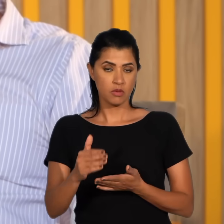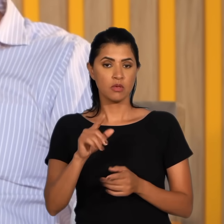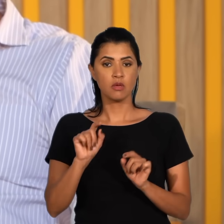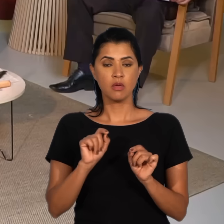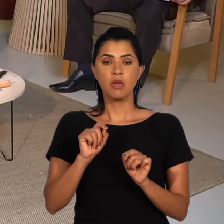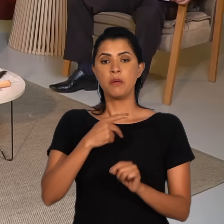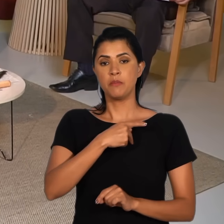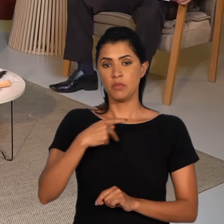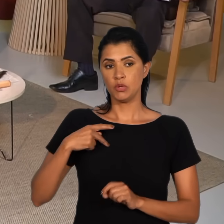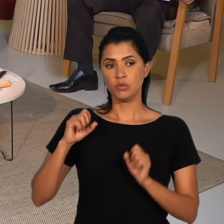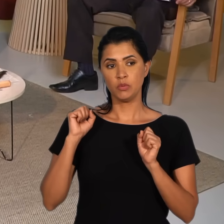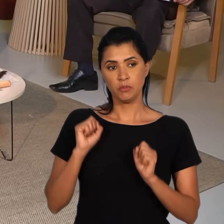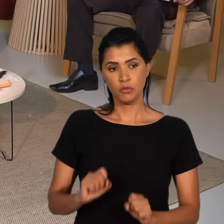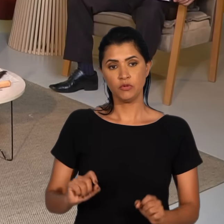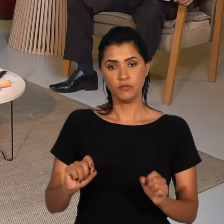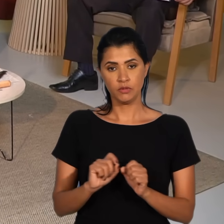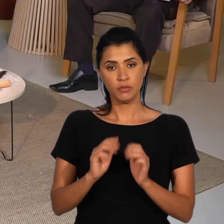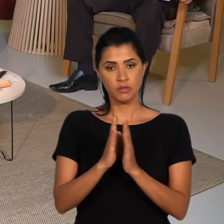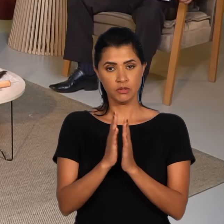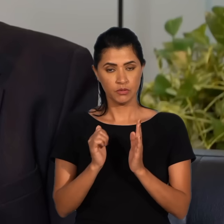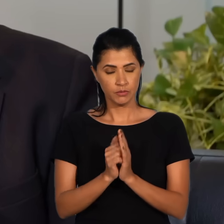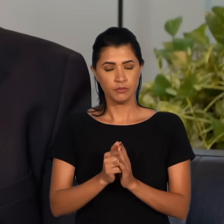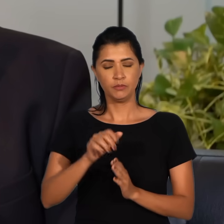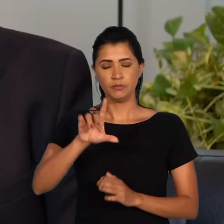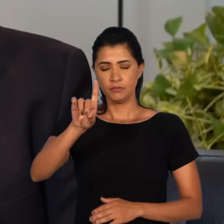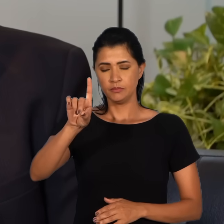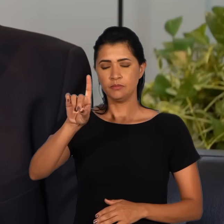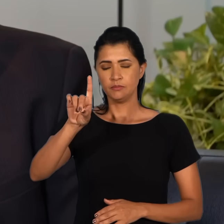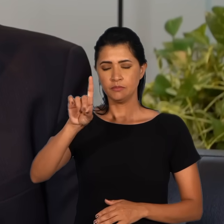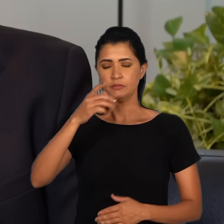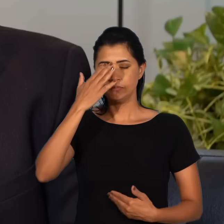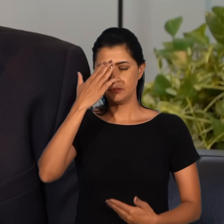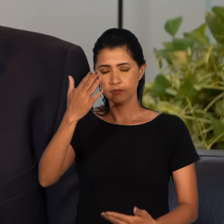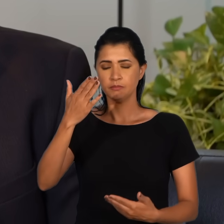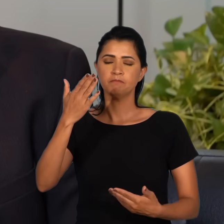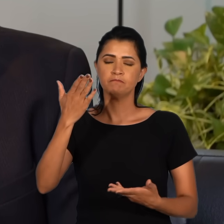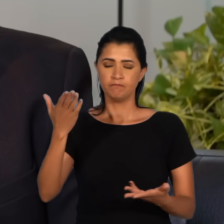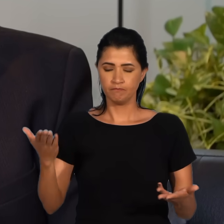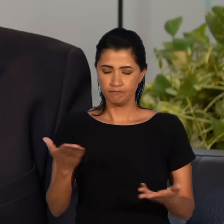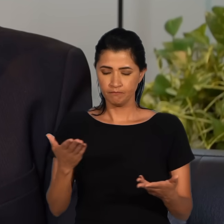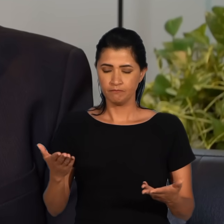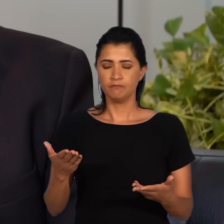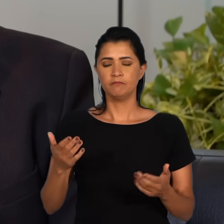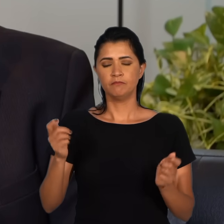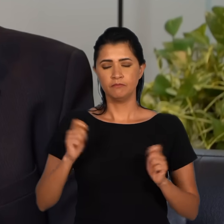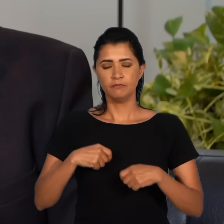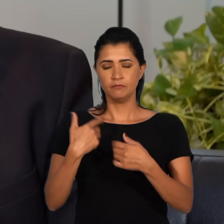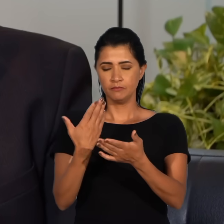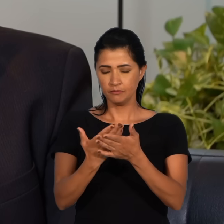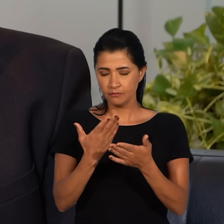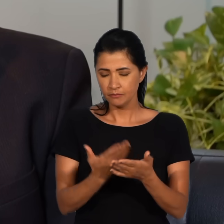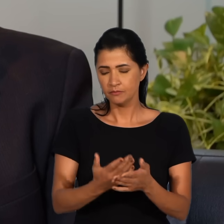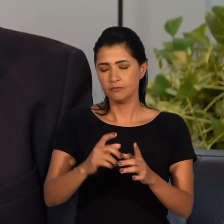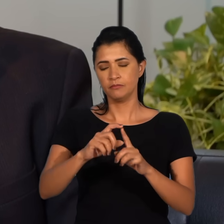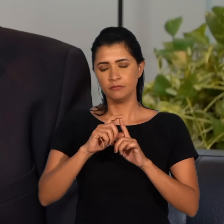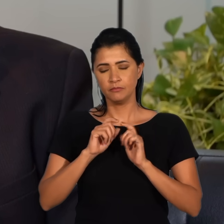a nossa lição pastor você pode fazer uma oração com certeza querido Deus Queremos te agradecer esse privilégio de estudarmos a